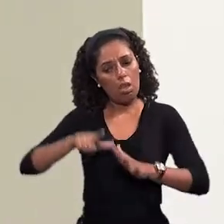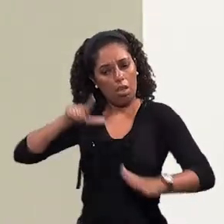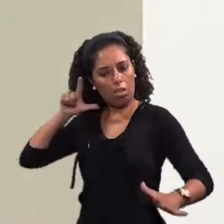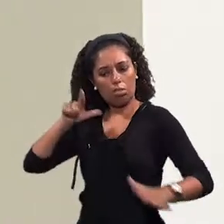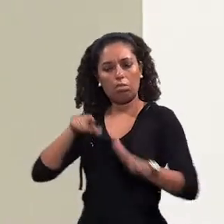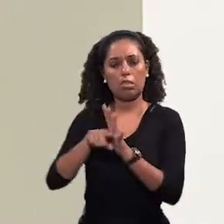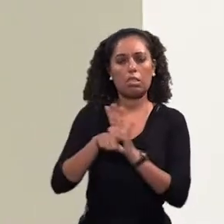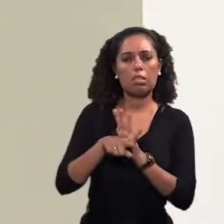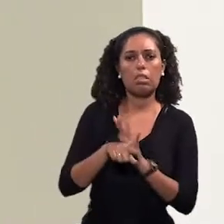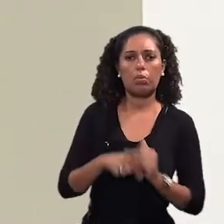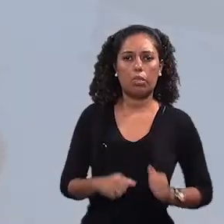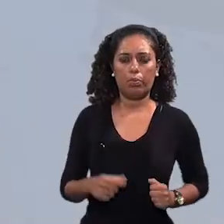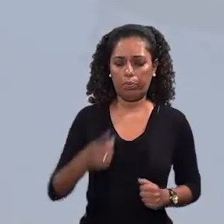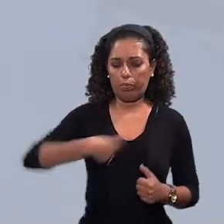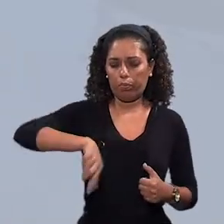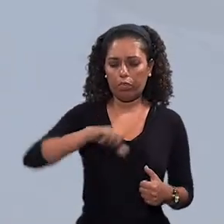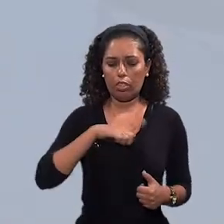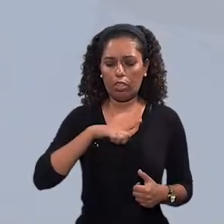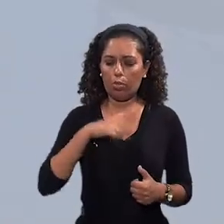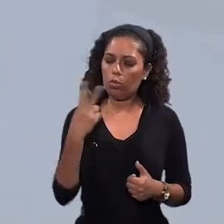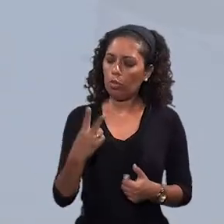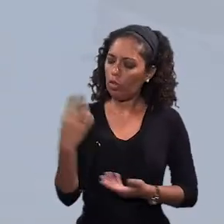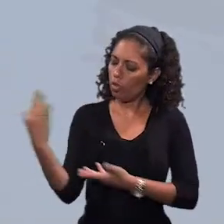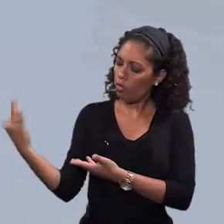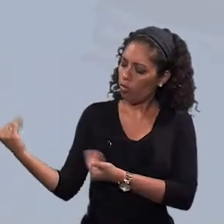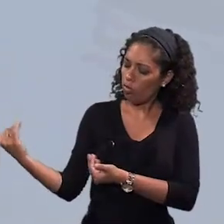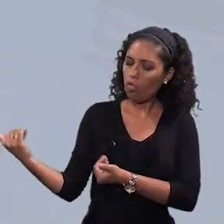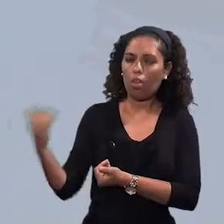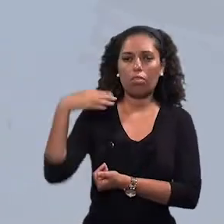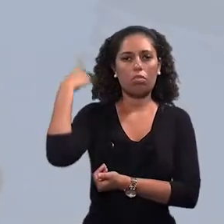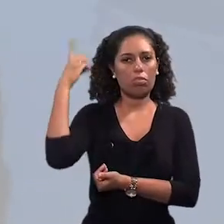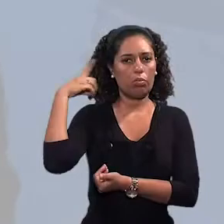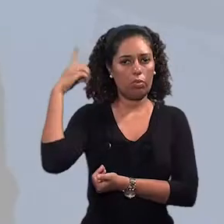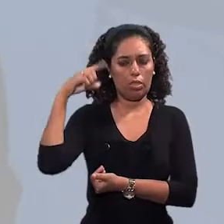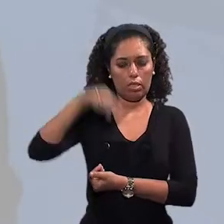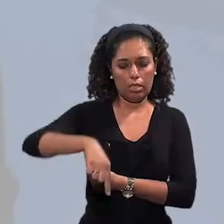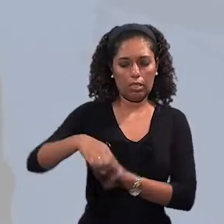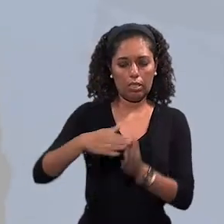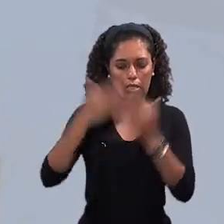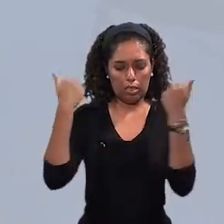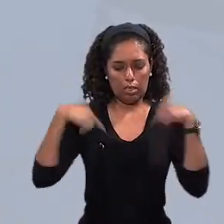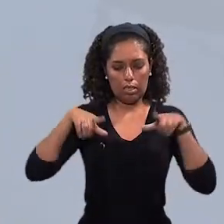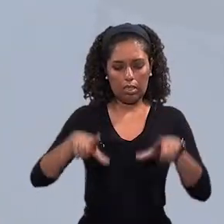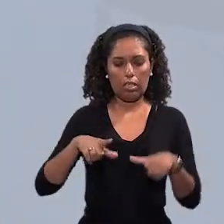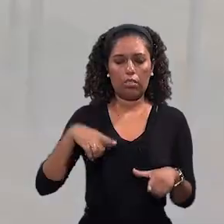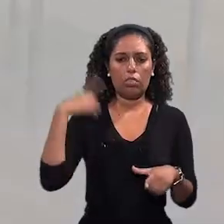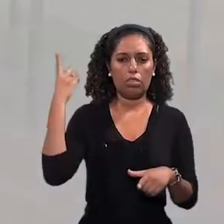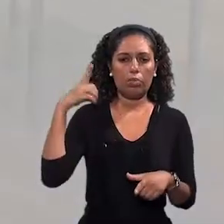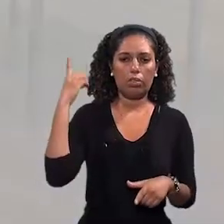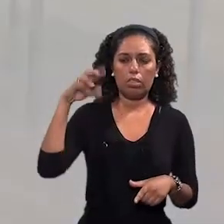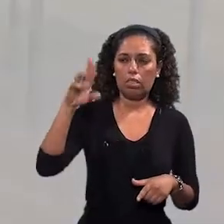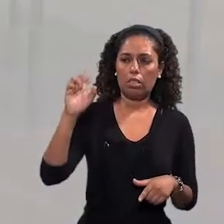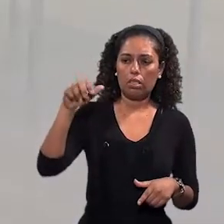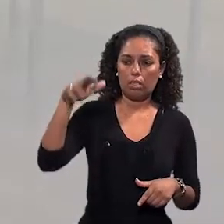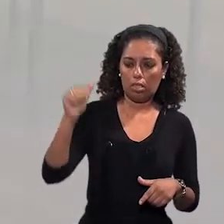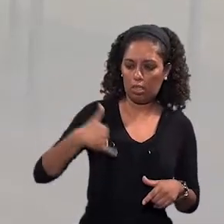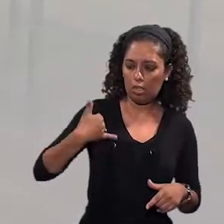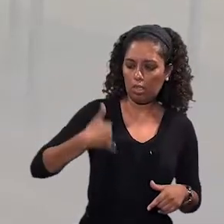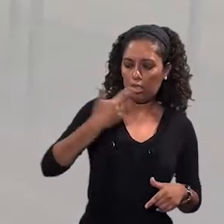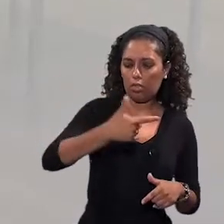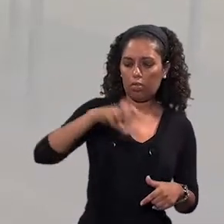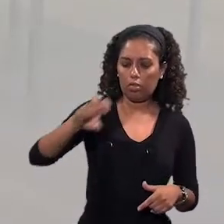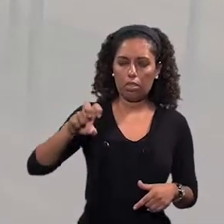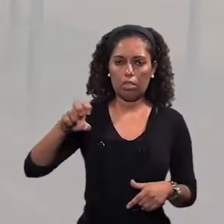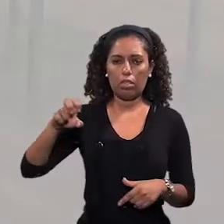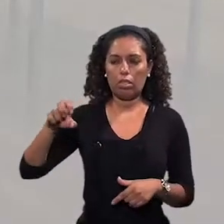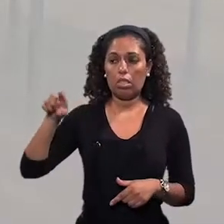antecedendo a tragédias como essa. Nós temos aqui 2 jovens parlamentares. Hoje, na LERJ, o deputado Renan Ferreirinha é o mais novo, tem 25 anos.